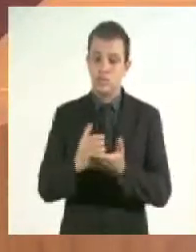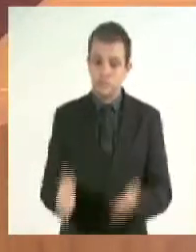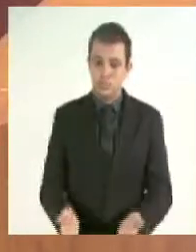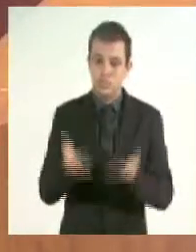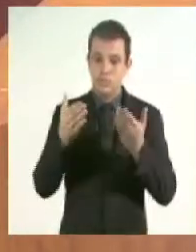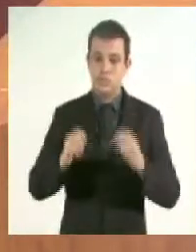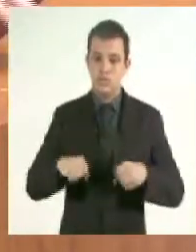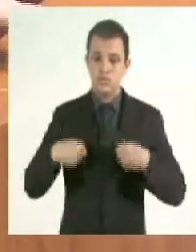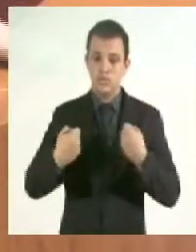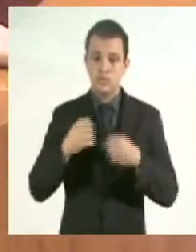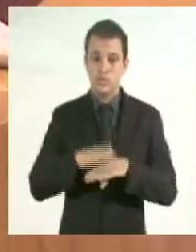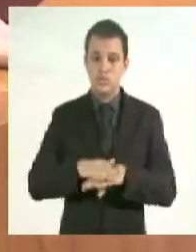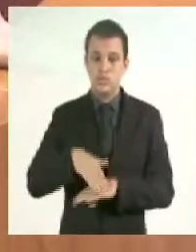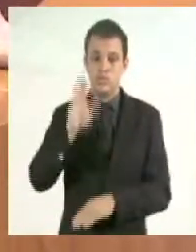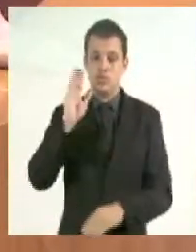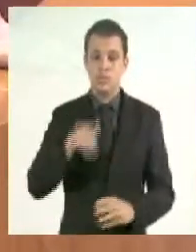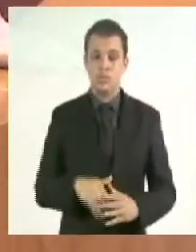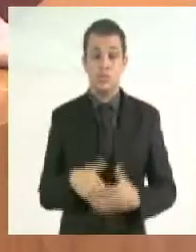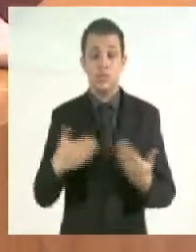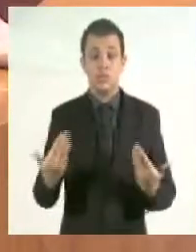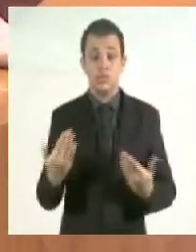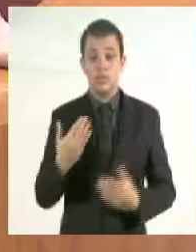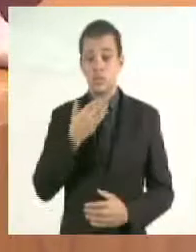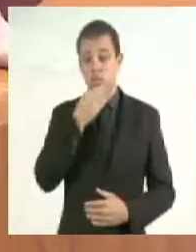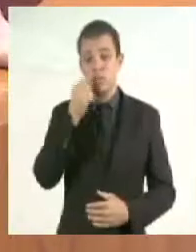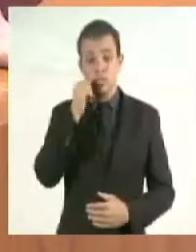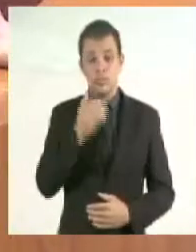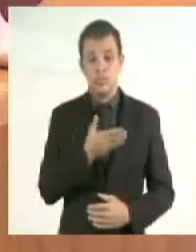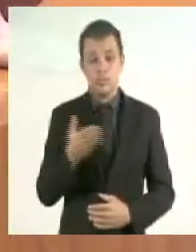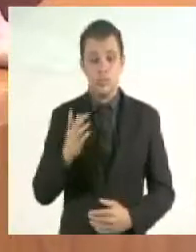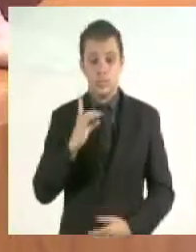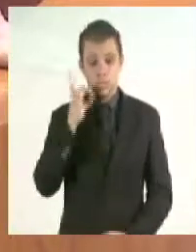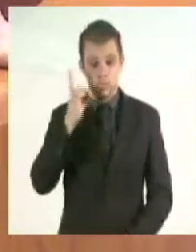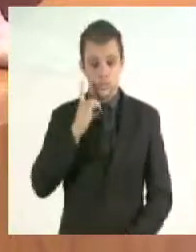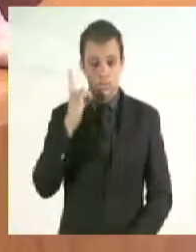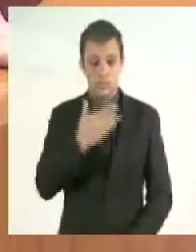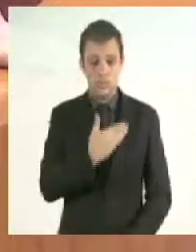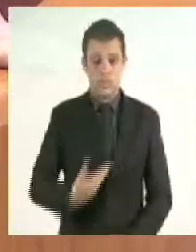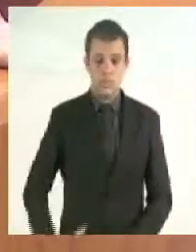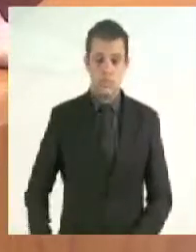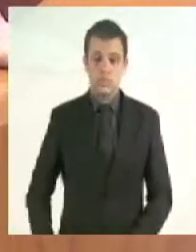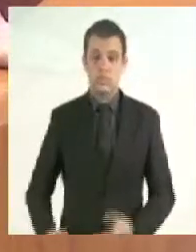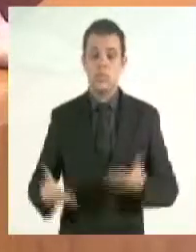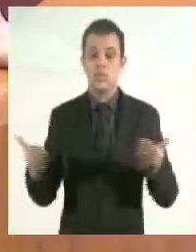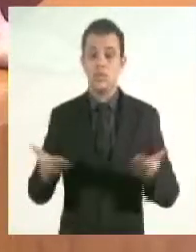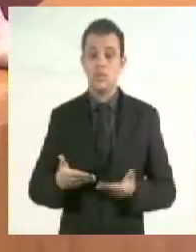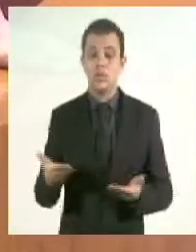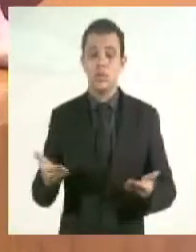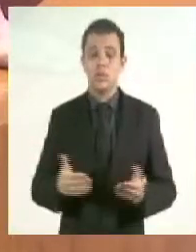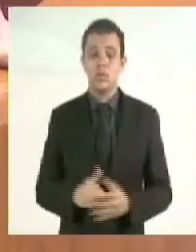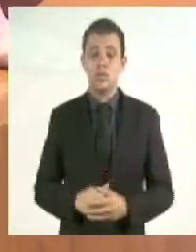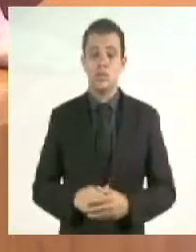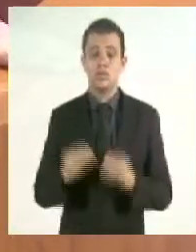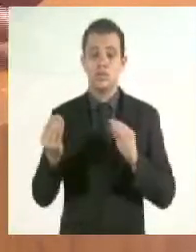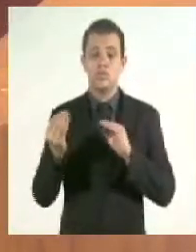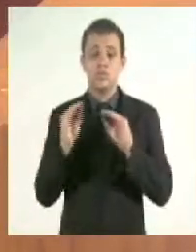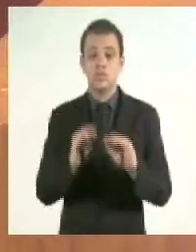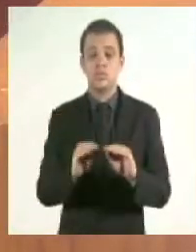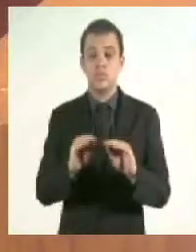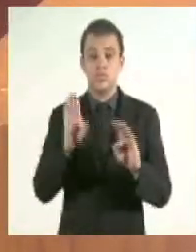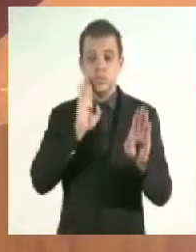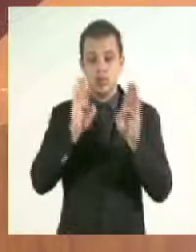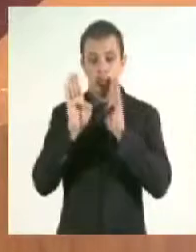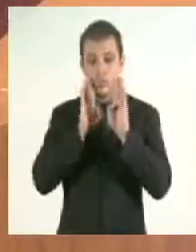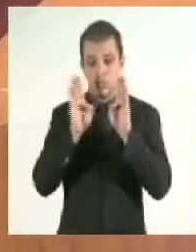deputados, o governador agora acabou de enviar um post no Facebook, nas